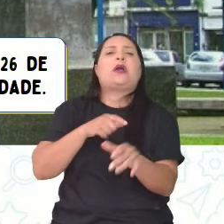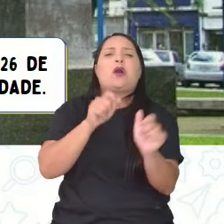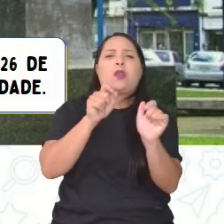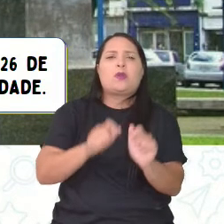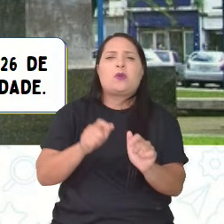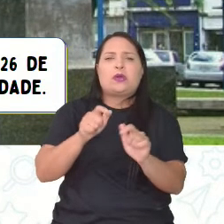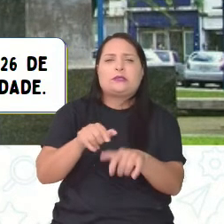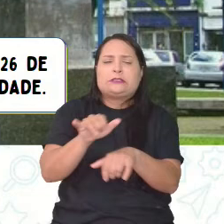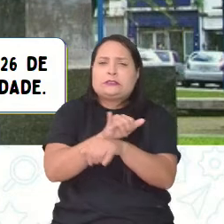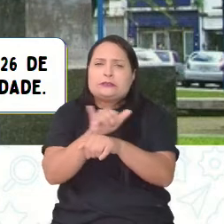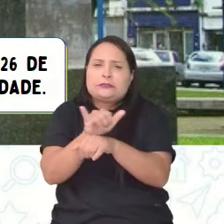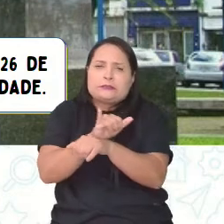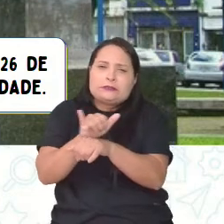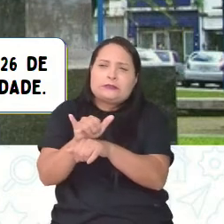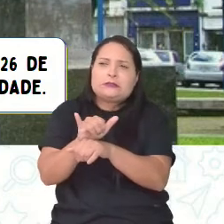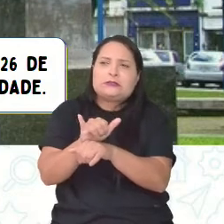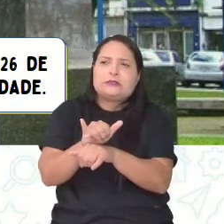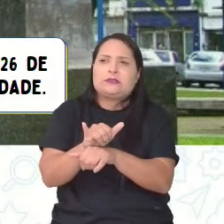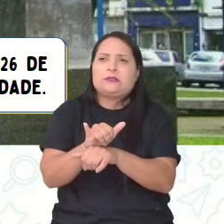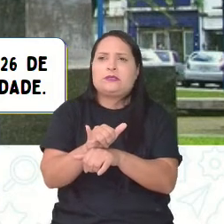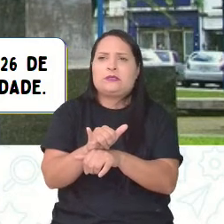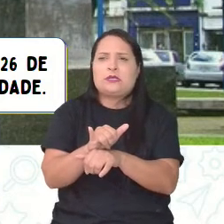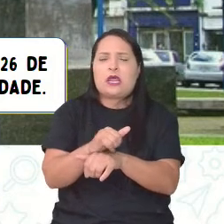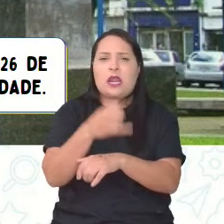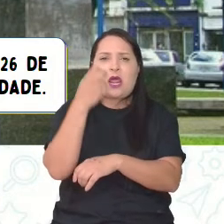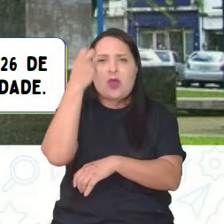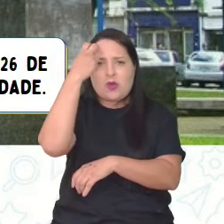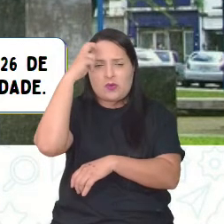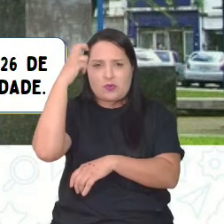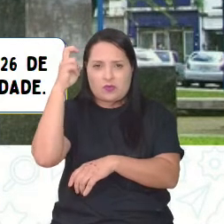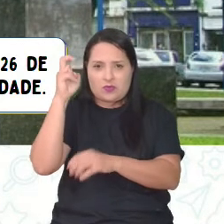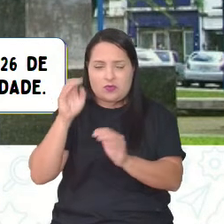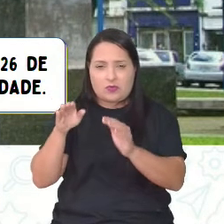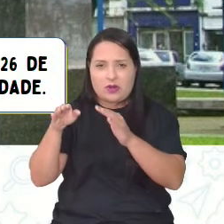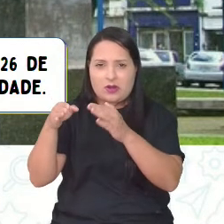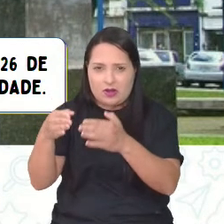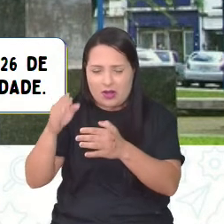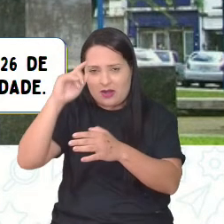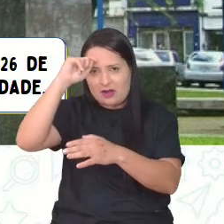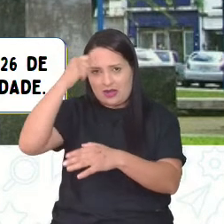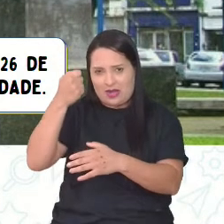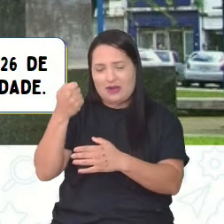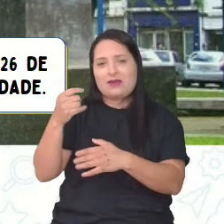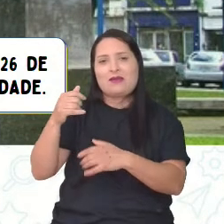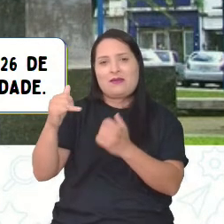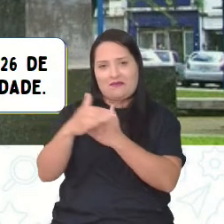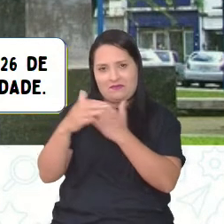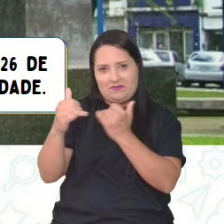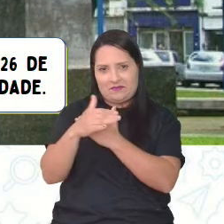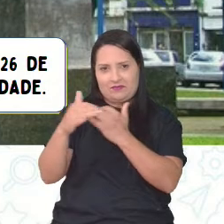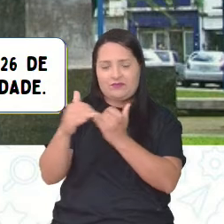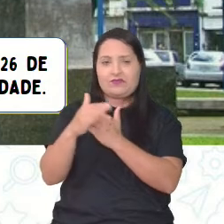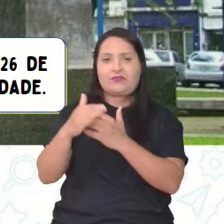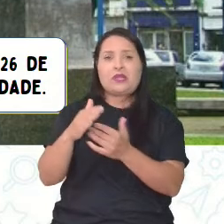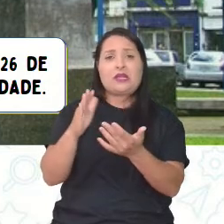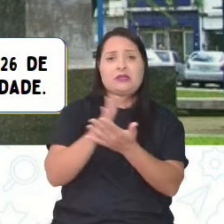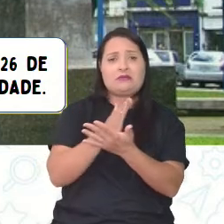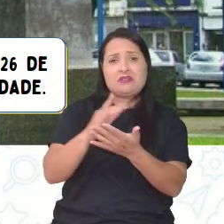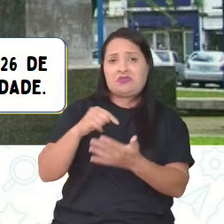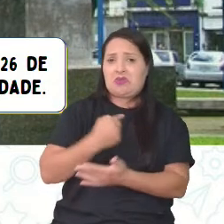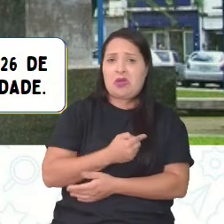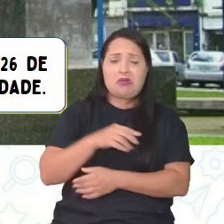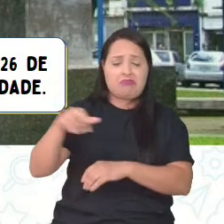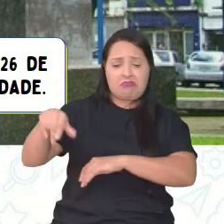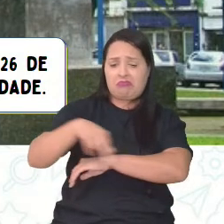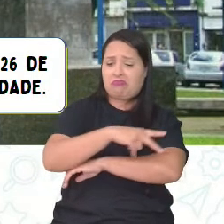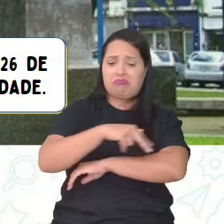localização estratégica para a cultura negra da cidade, né? A gente também muitas vezes passa e